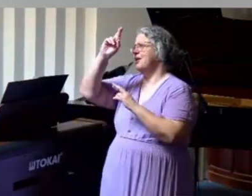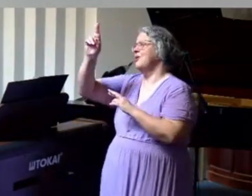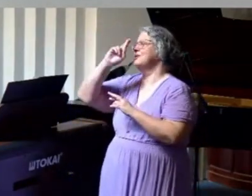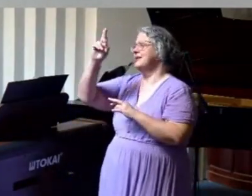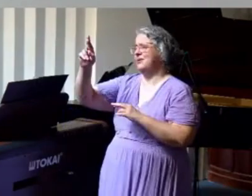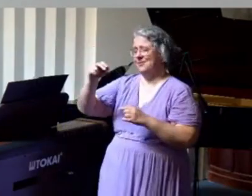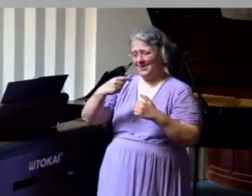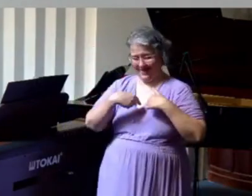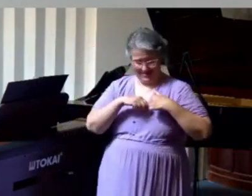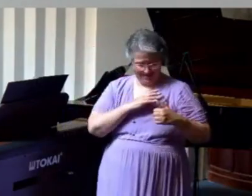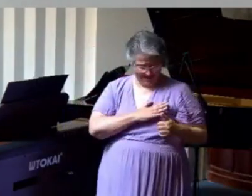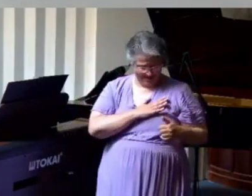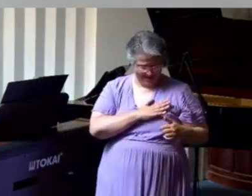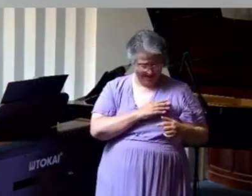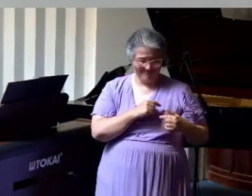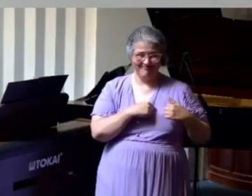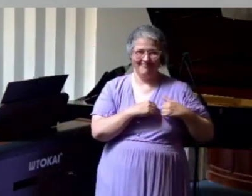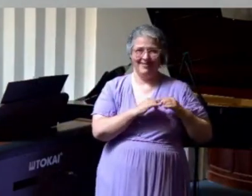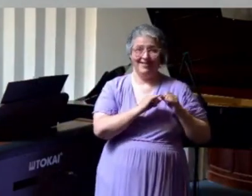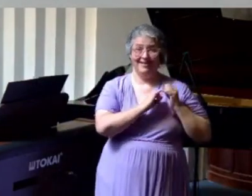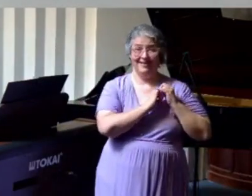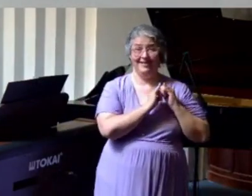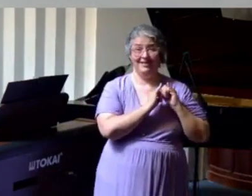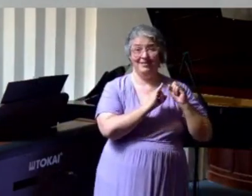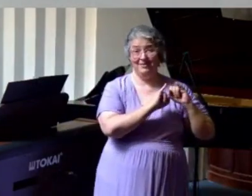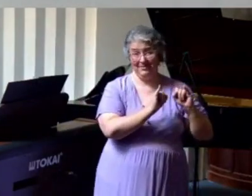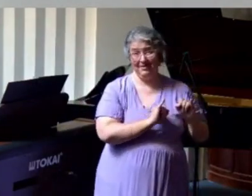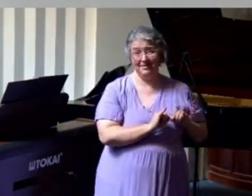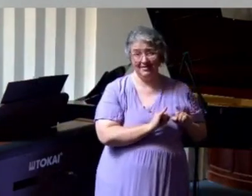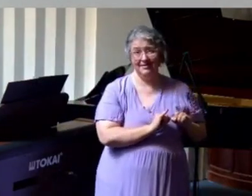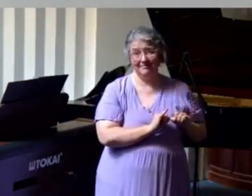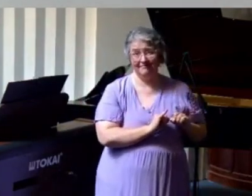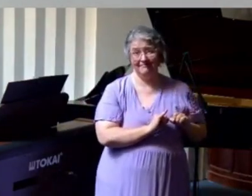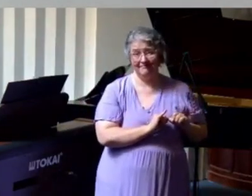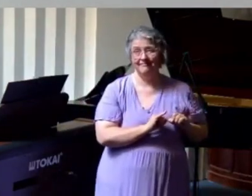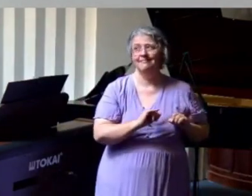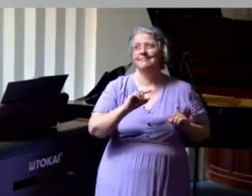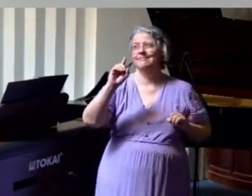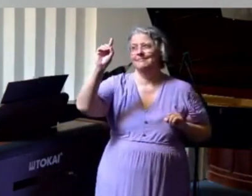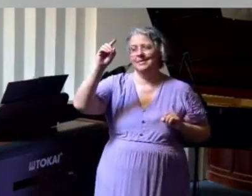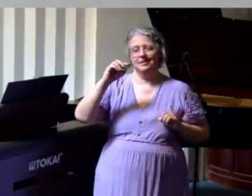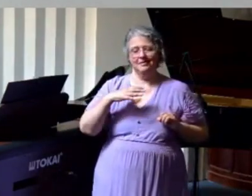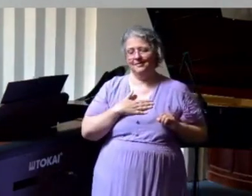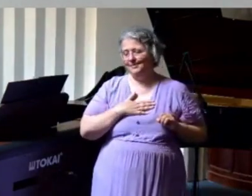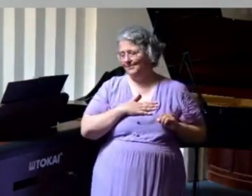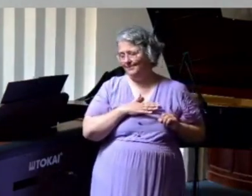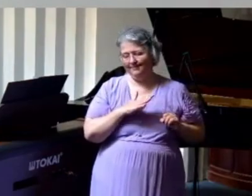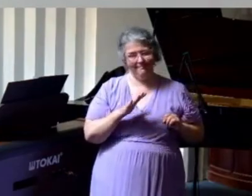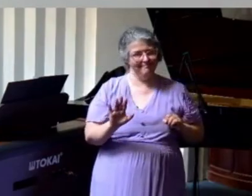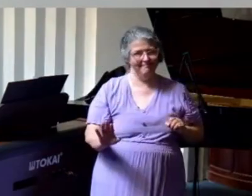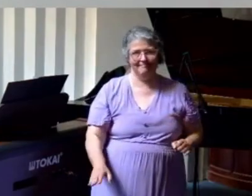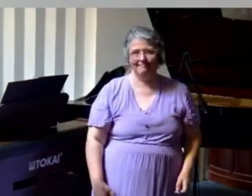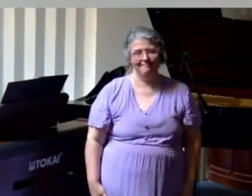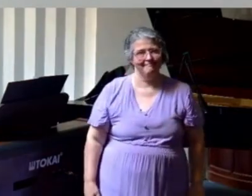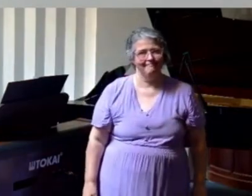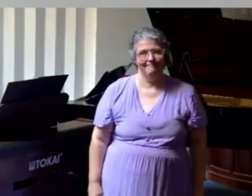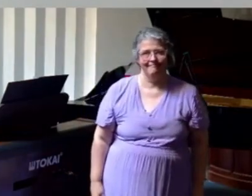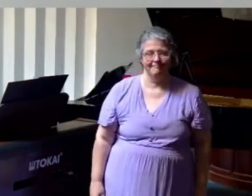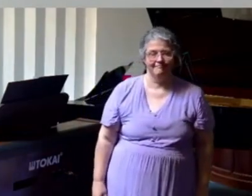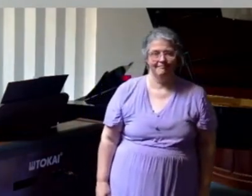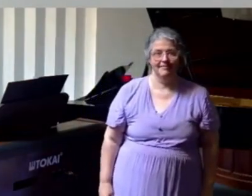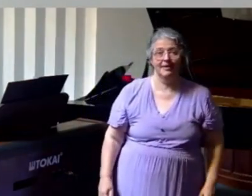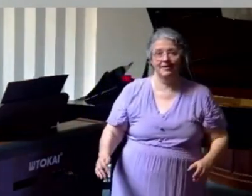está comandando a vida. Então é tão importante isso, tão sério. A fidelidade